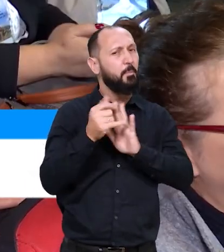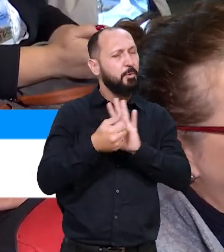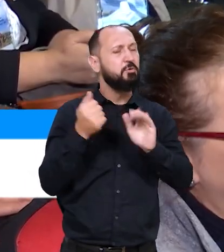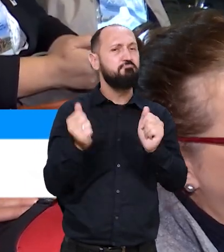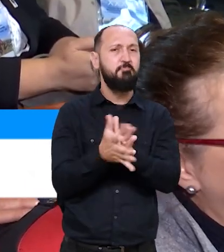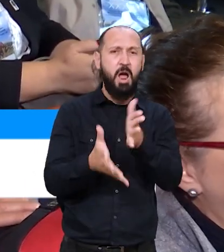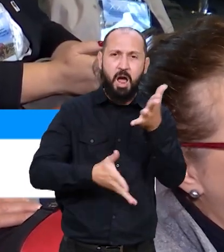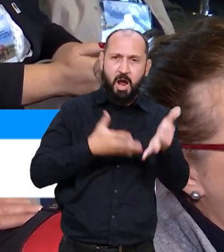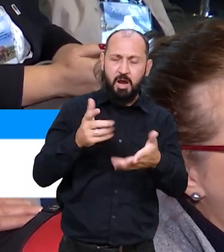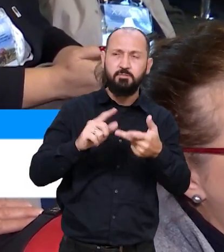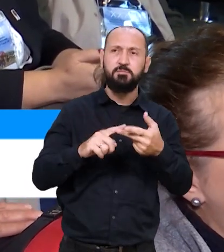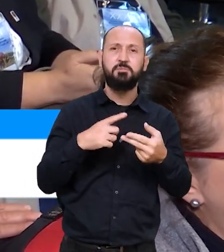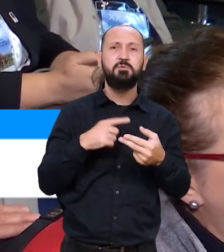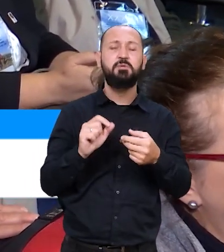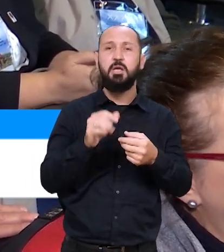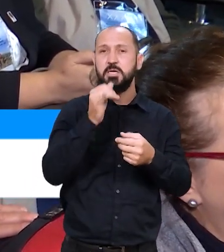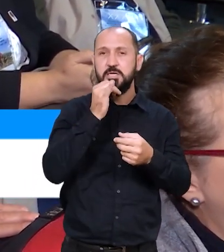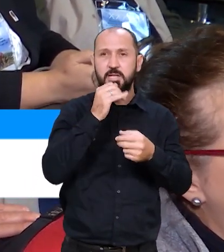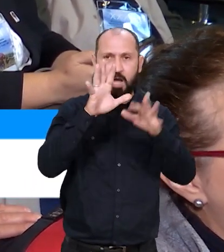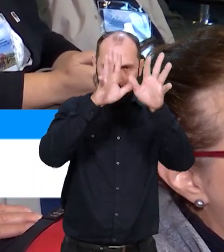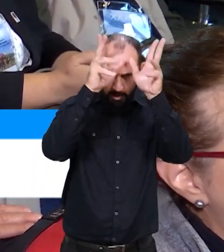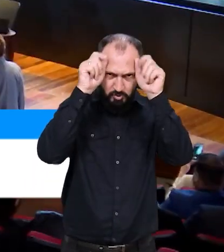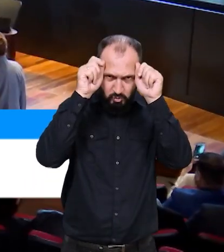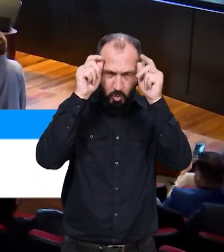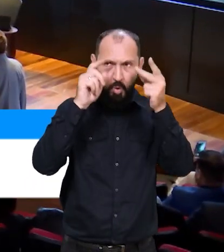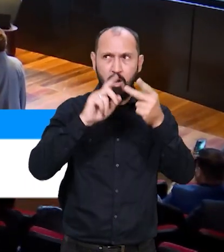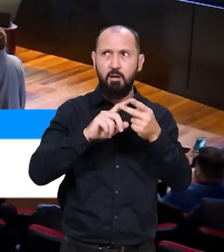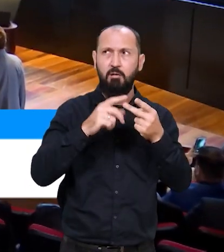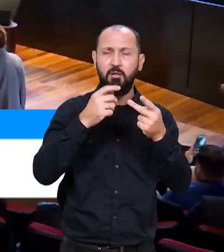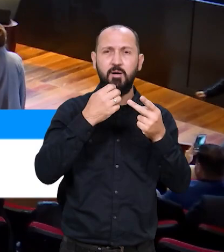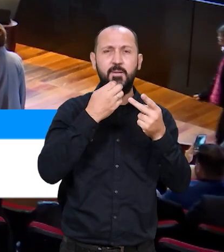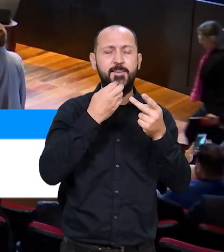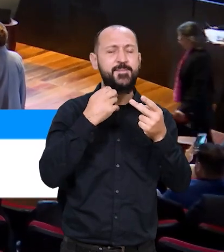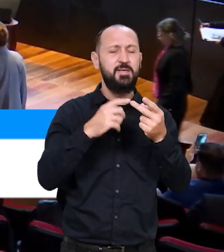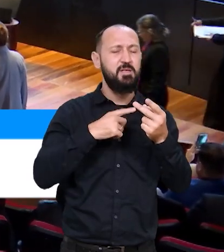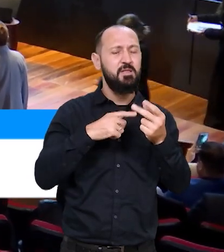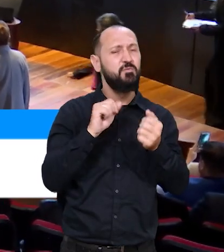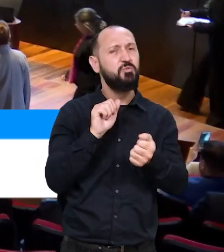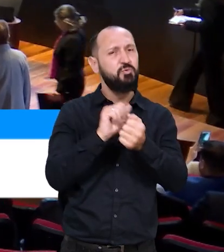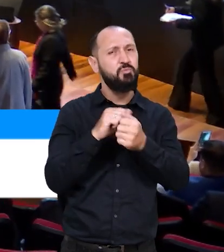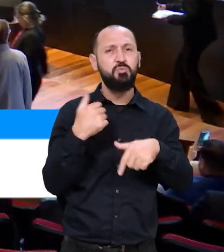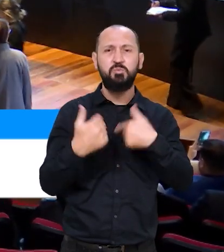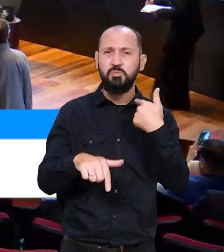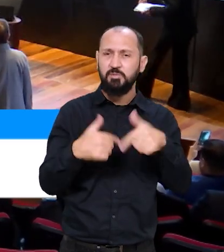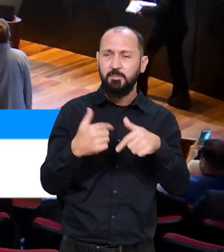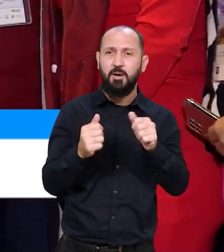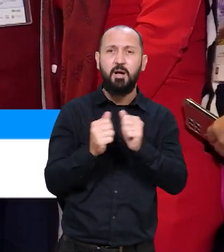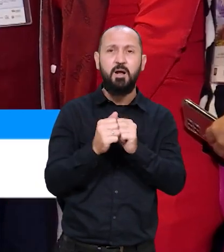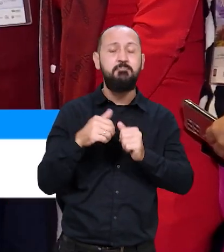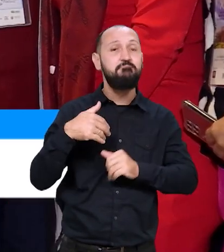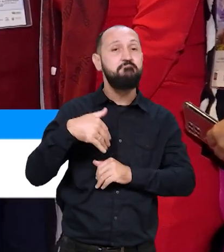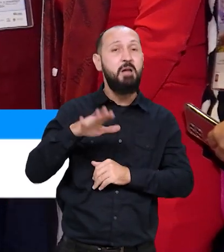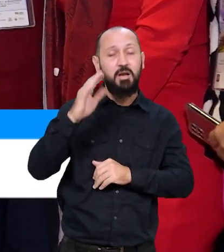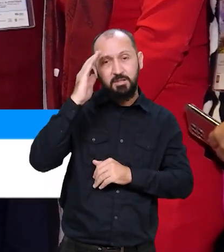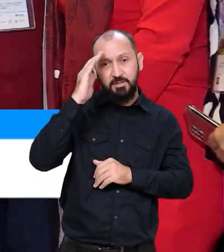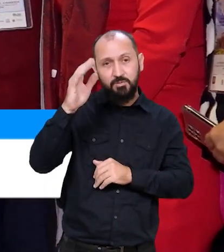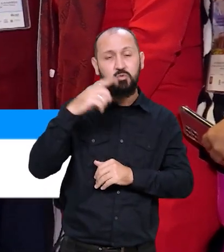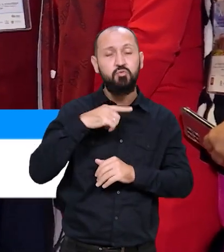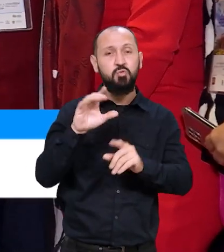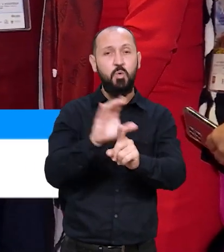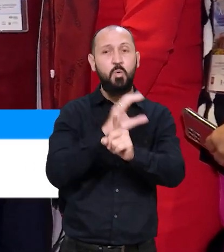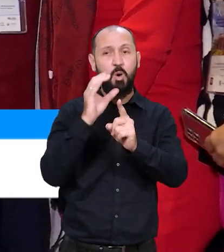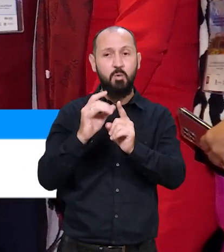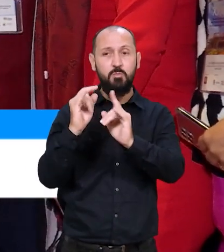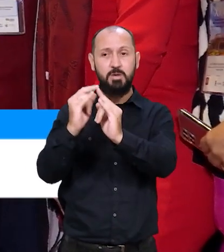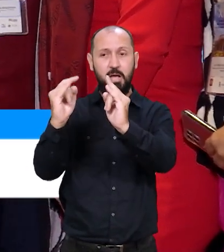pessoas. Então, assim, foram projetos maravilhosos. Nós tivemos, por exemplo, a Amazonas, que trouxe um